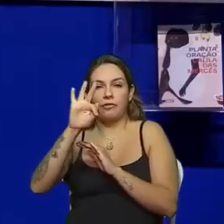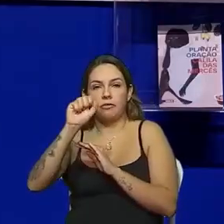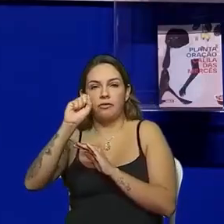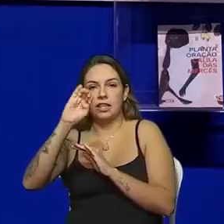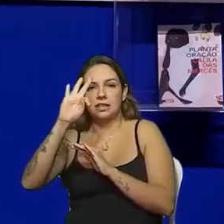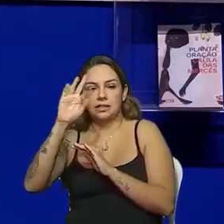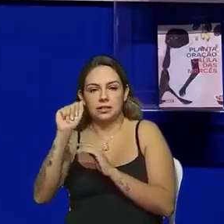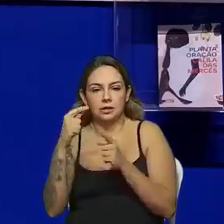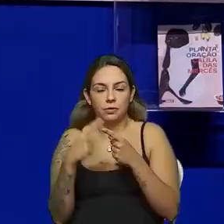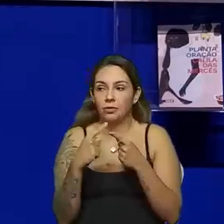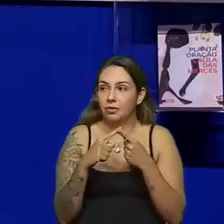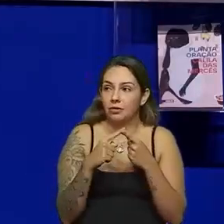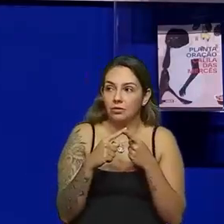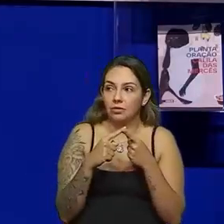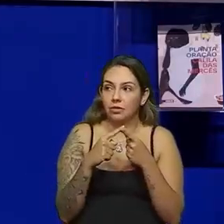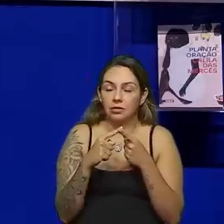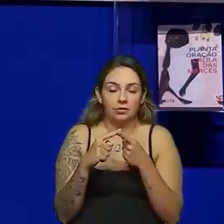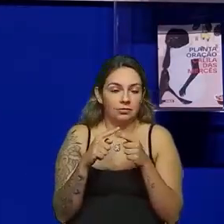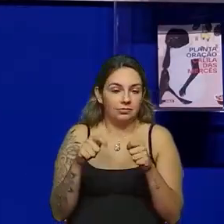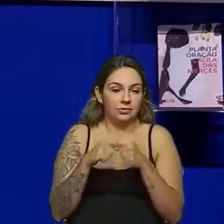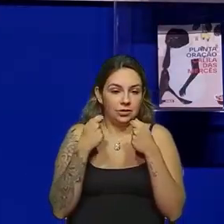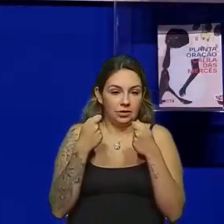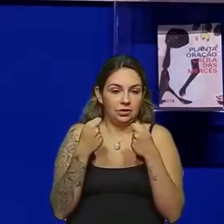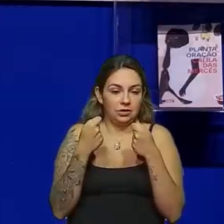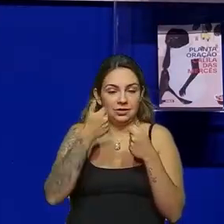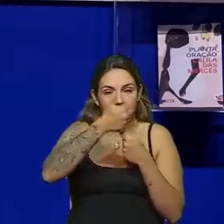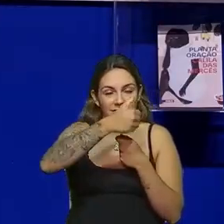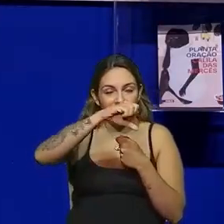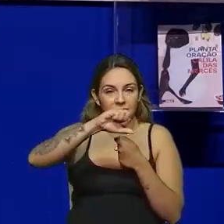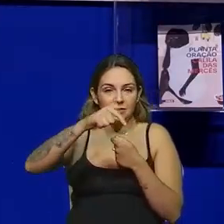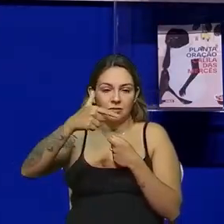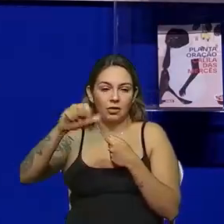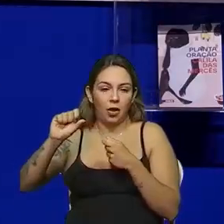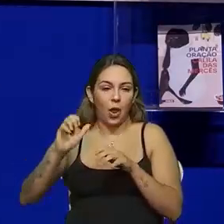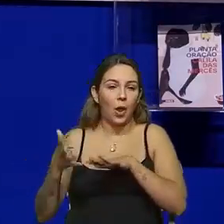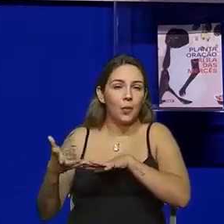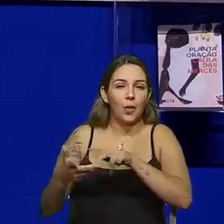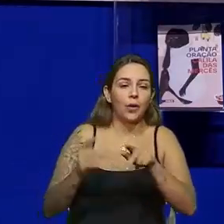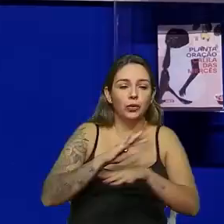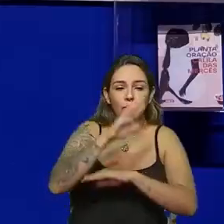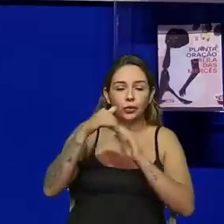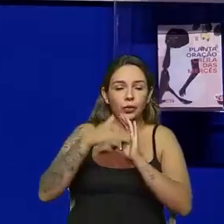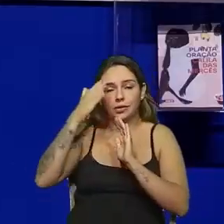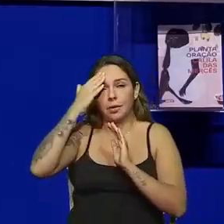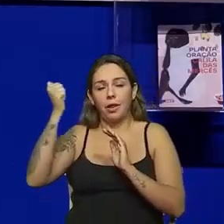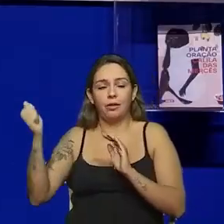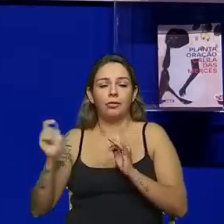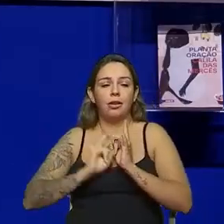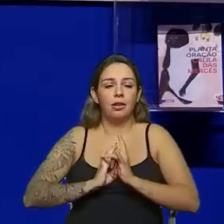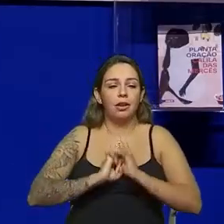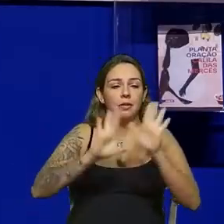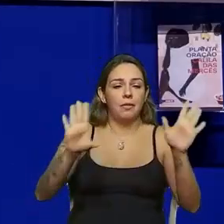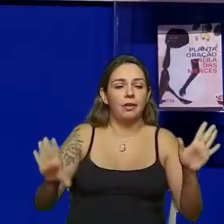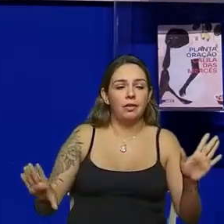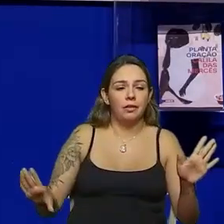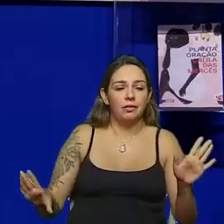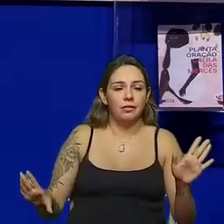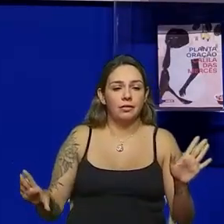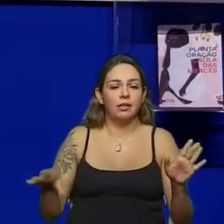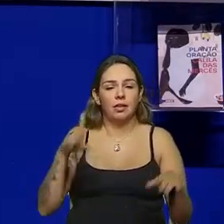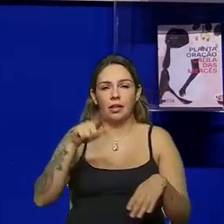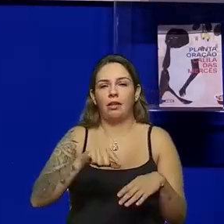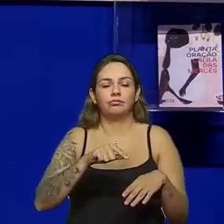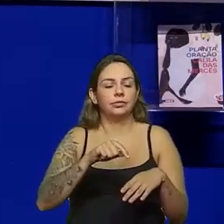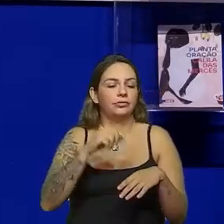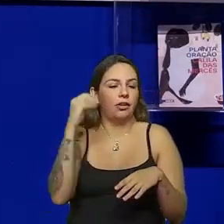fascista. Porque com a quebra da Bolsa de 1929, o mundo inteiro sabia que o liberalismo é